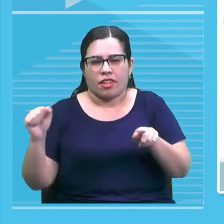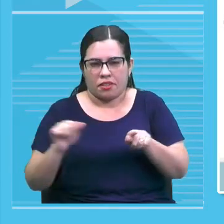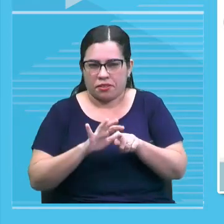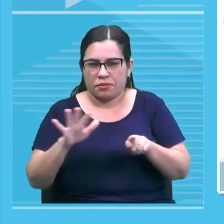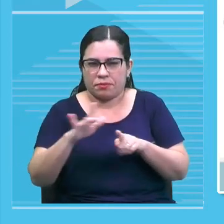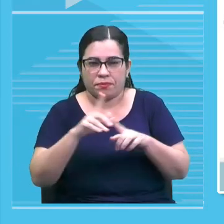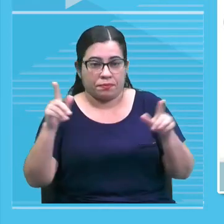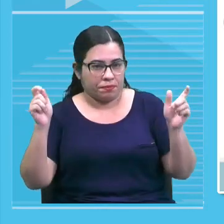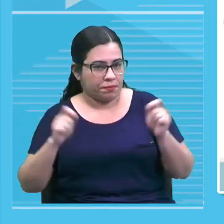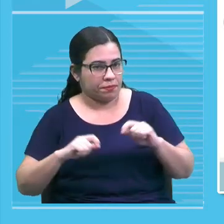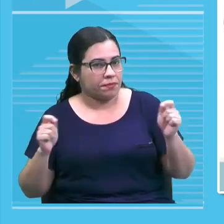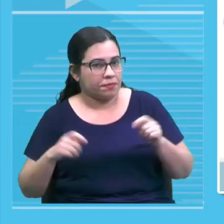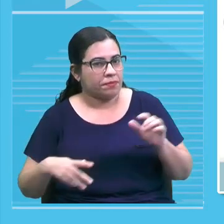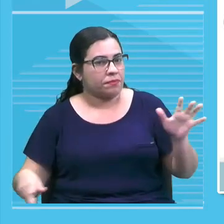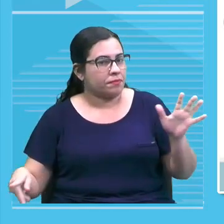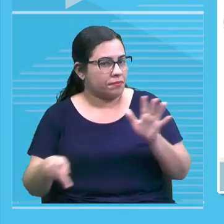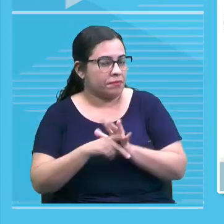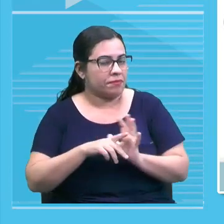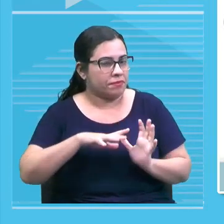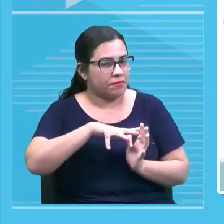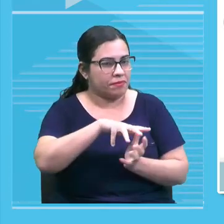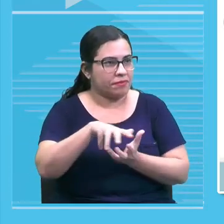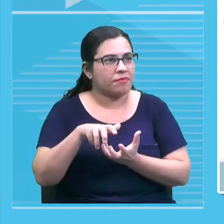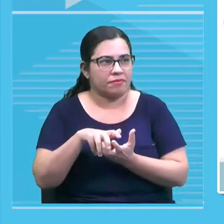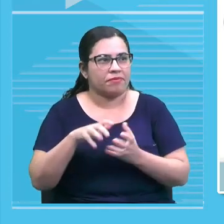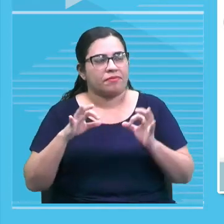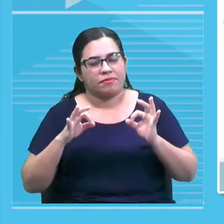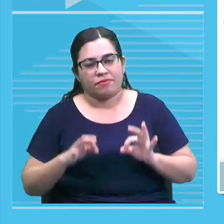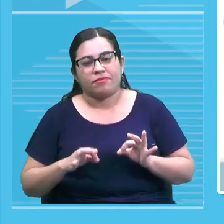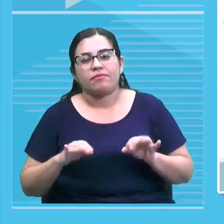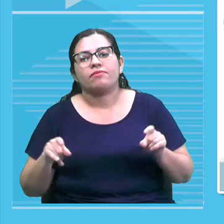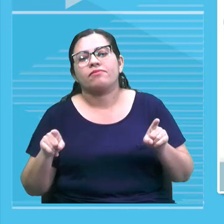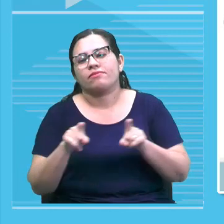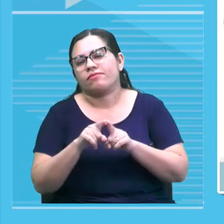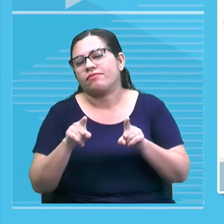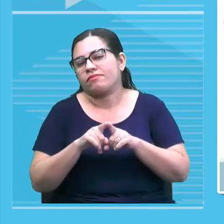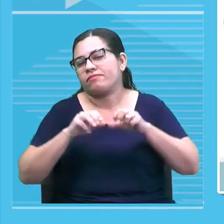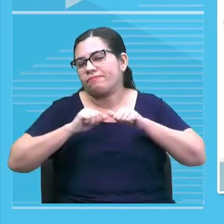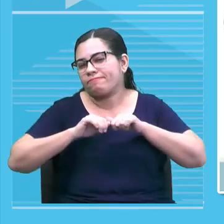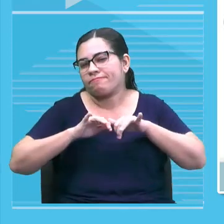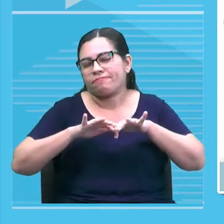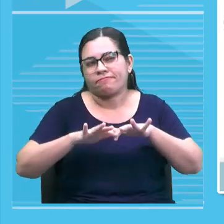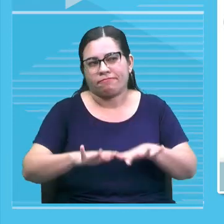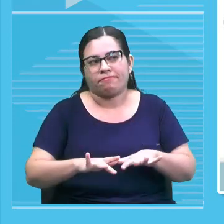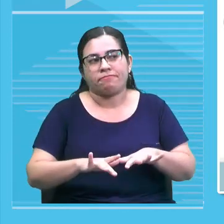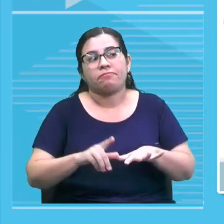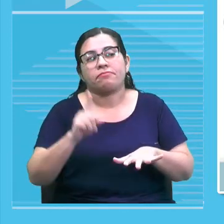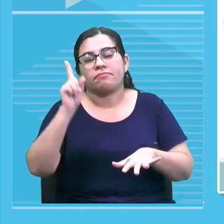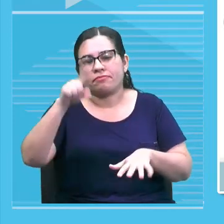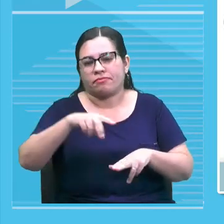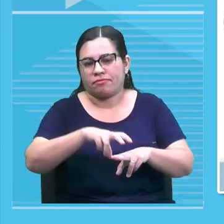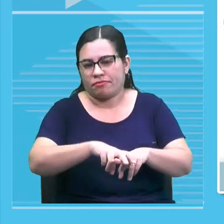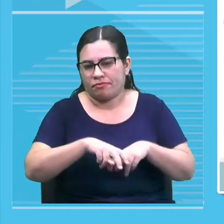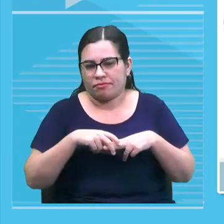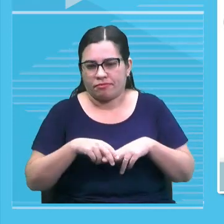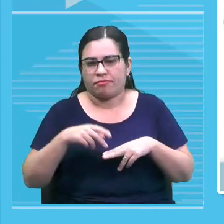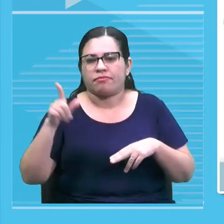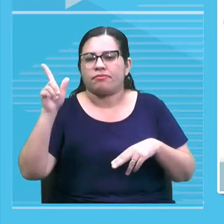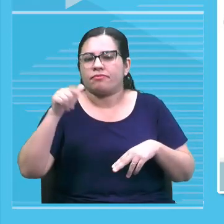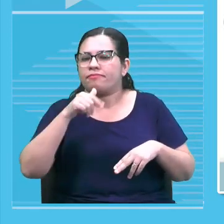está em torno do nosso planeta e também é transmitida pela água caso